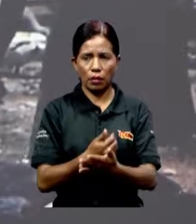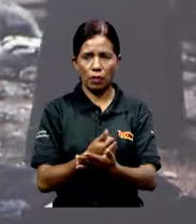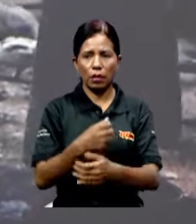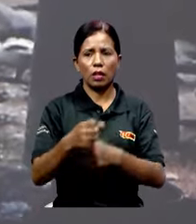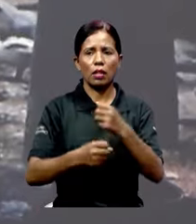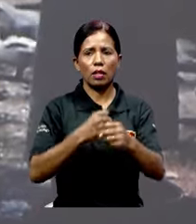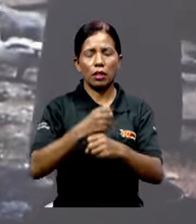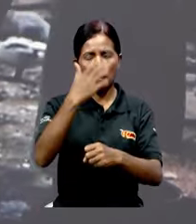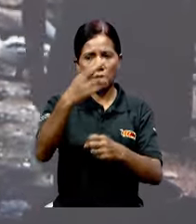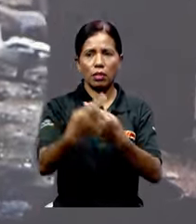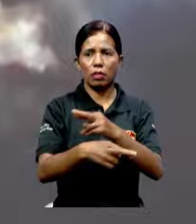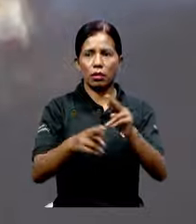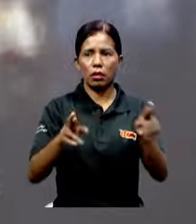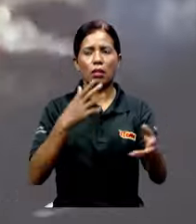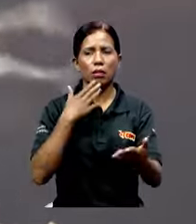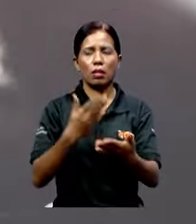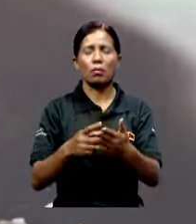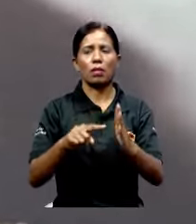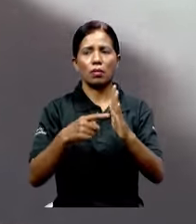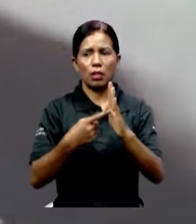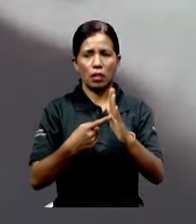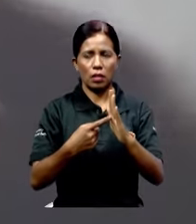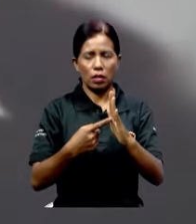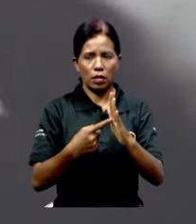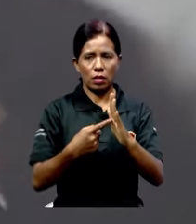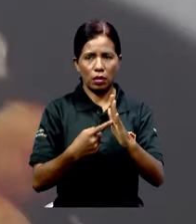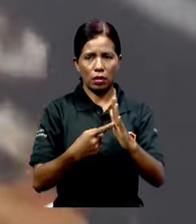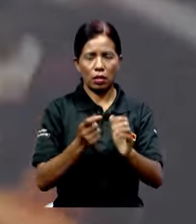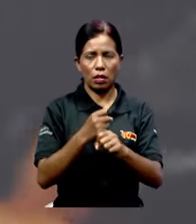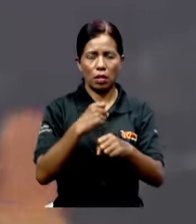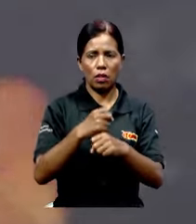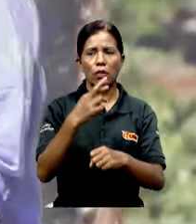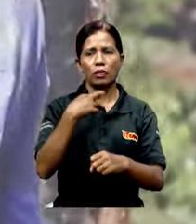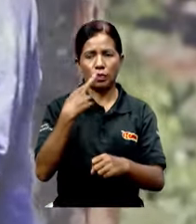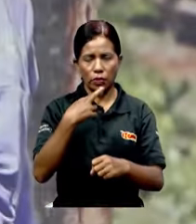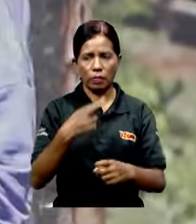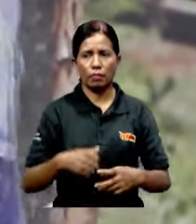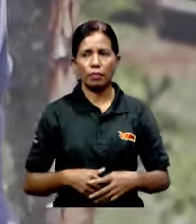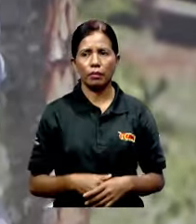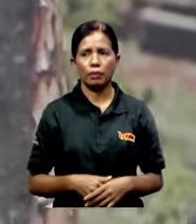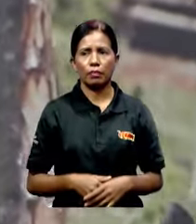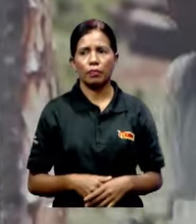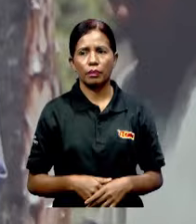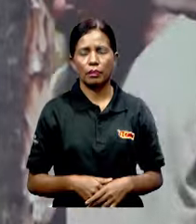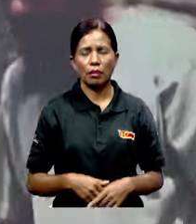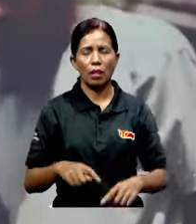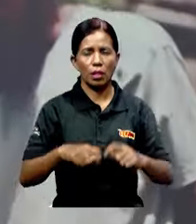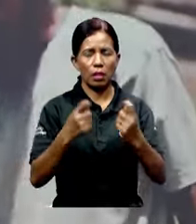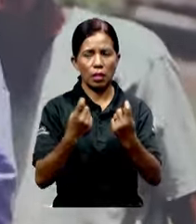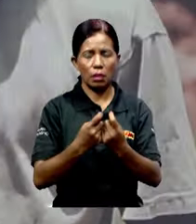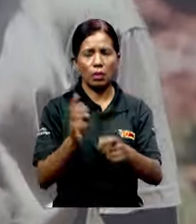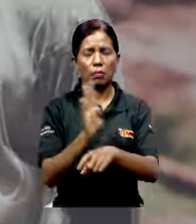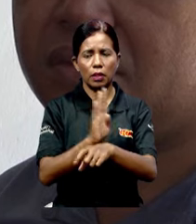oin ini resultado dia kami hahu ho investimento ba ia produção arroz ni fos natar tipo negosio ba